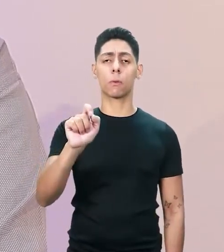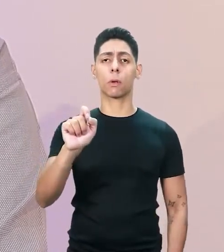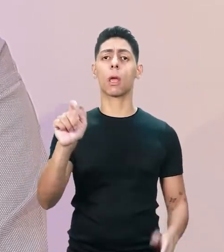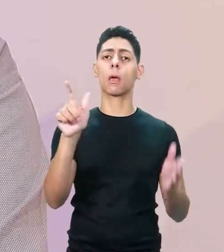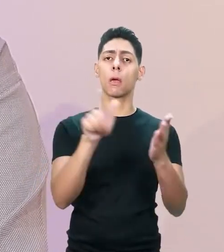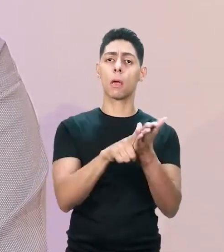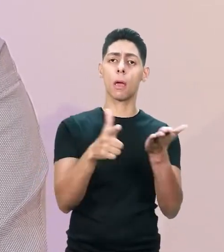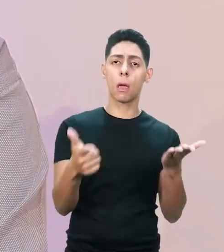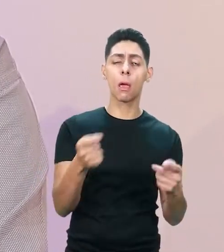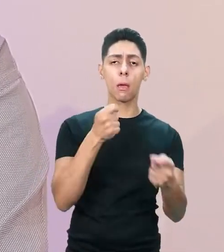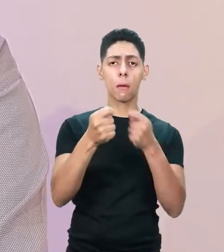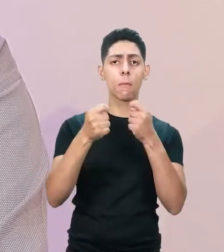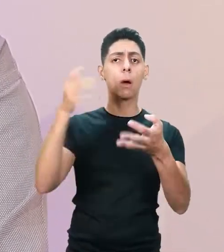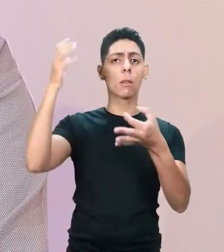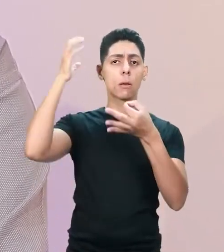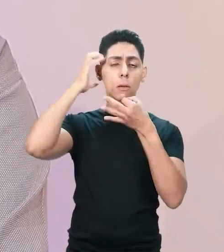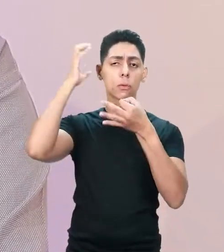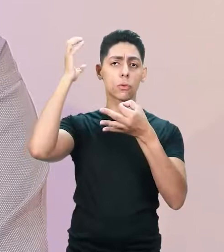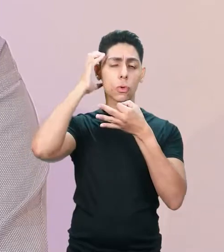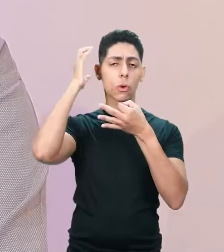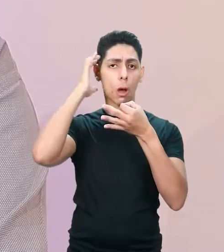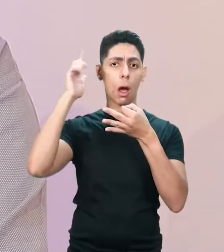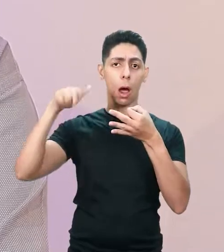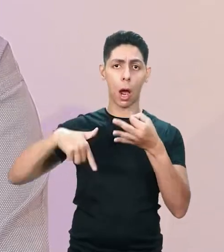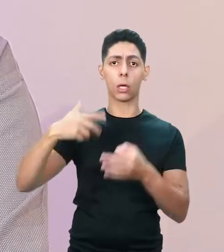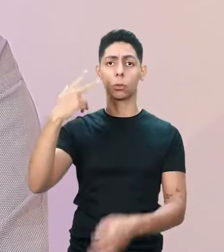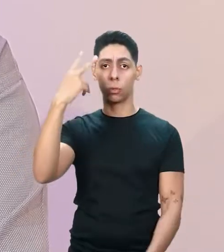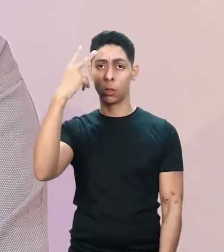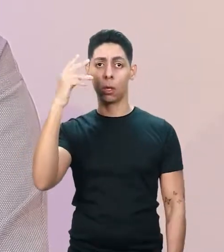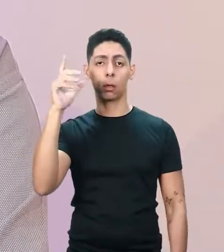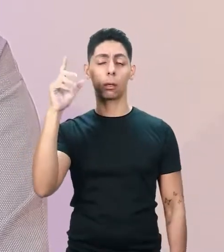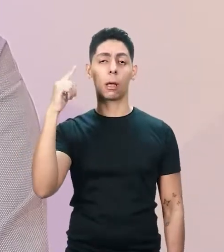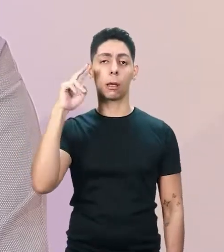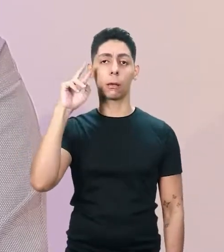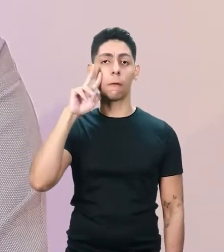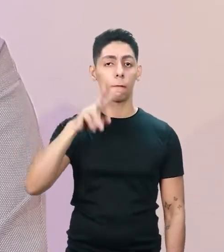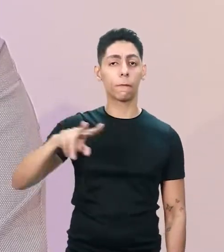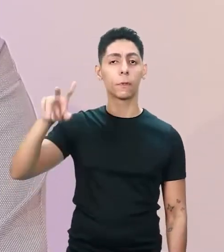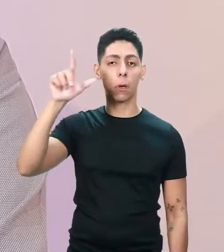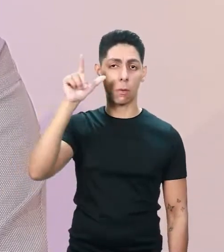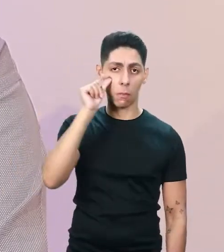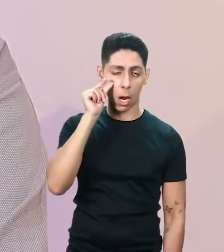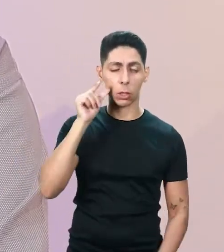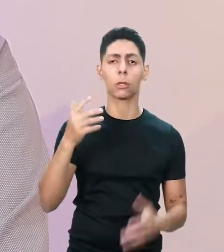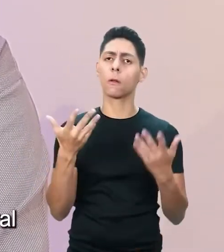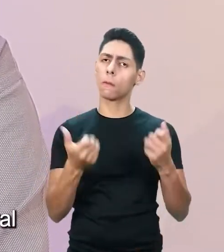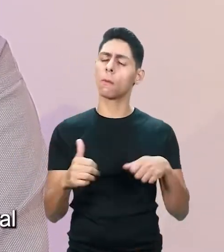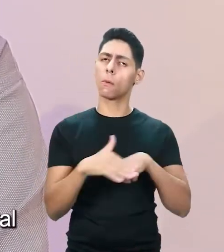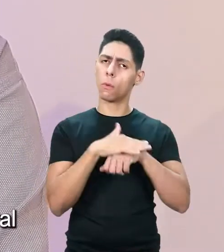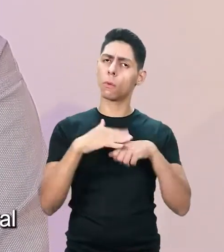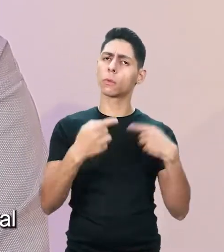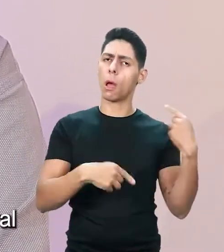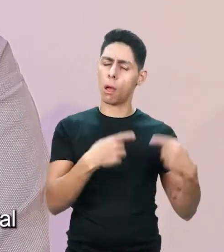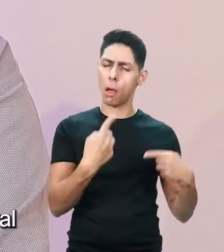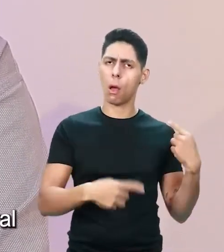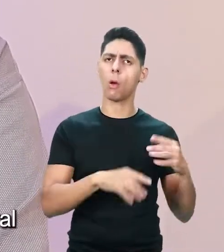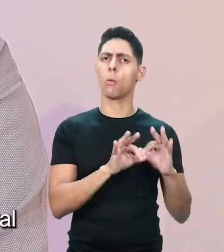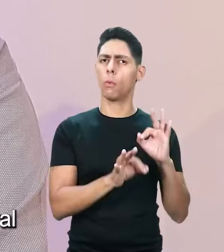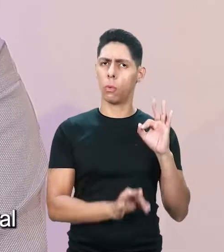repórter de rádio com baixa visão. Nós vamos conversar aqui bastante. Ele